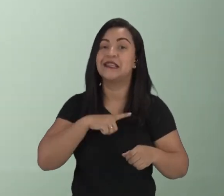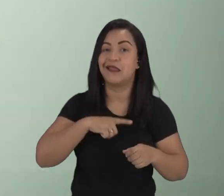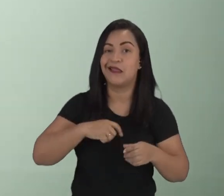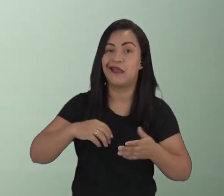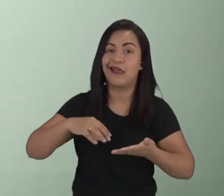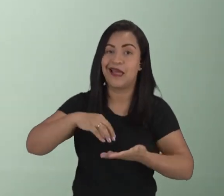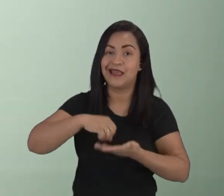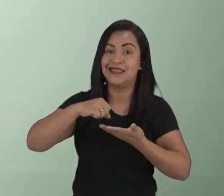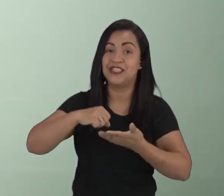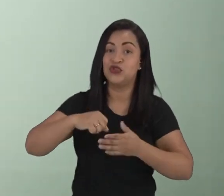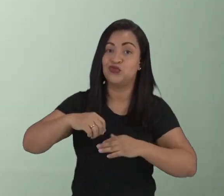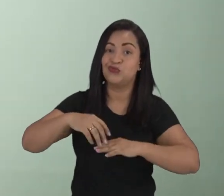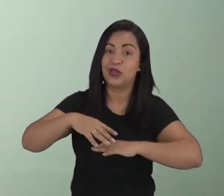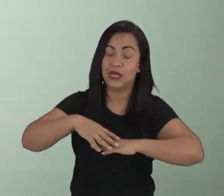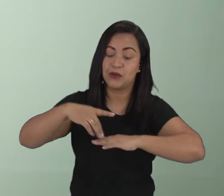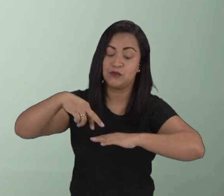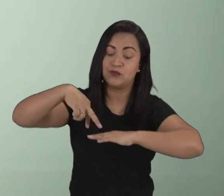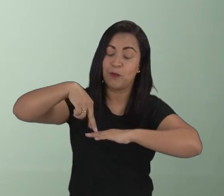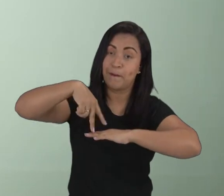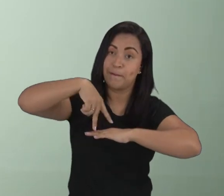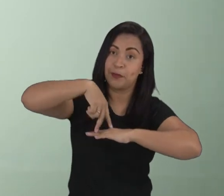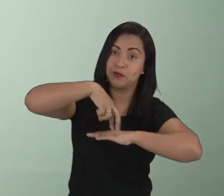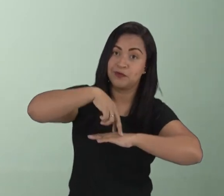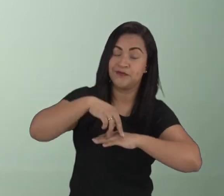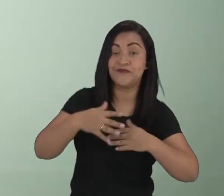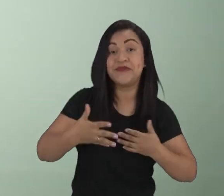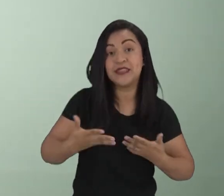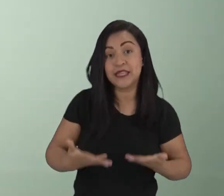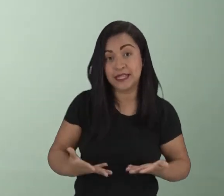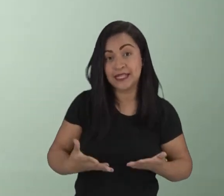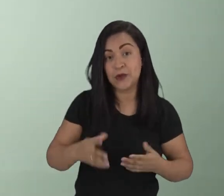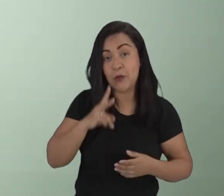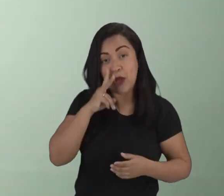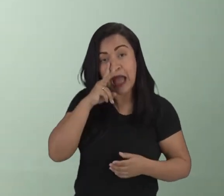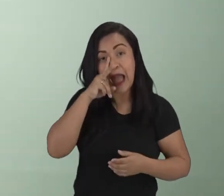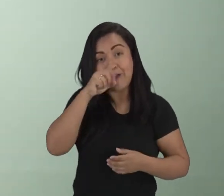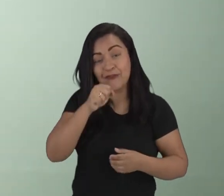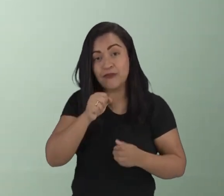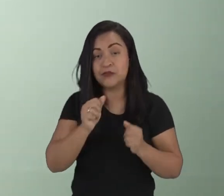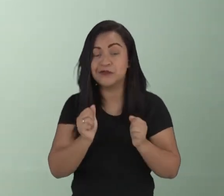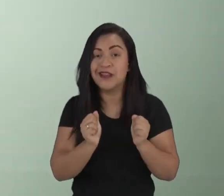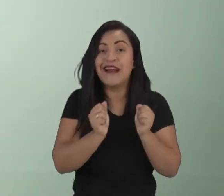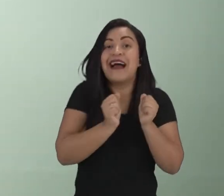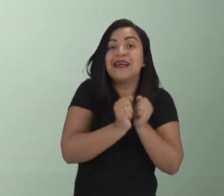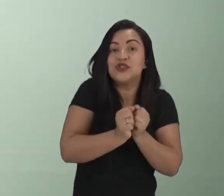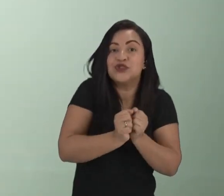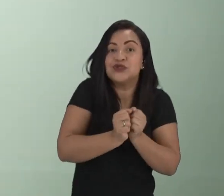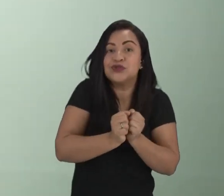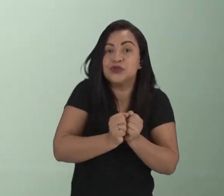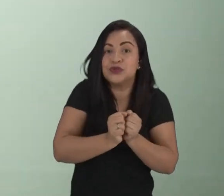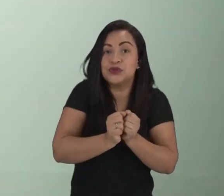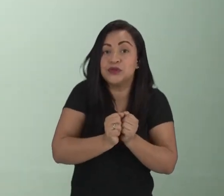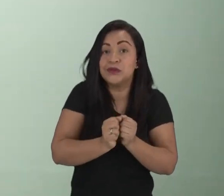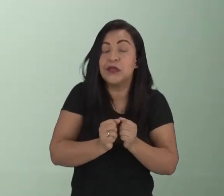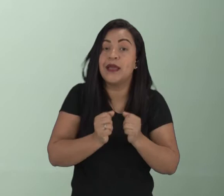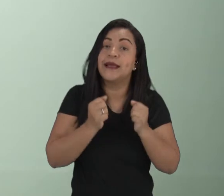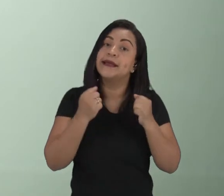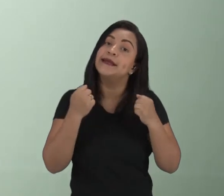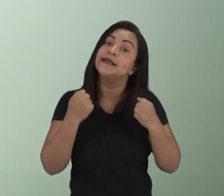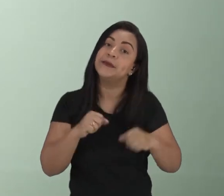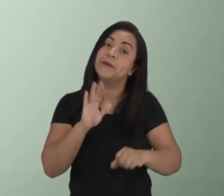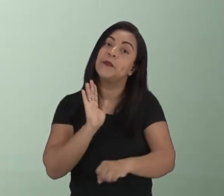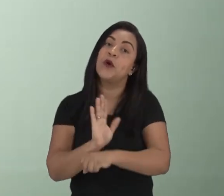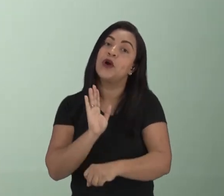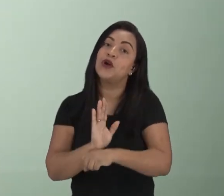me impulsione entre dois pontos. Então, a força de atrito, na verdade, ela pode